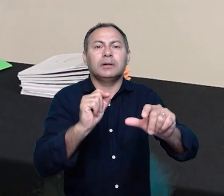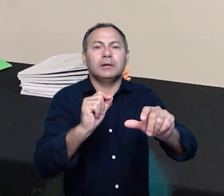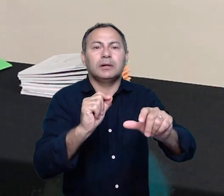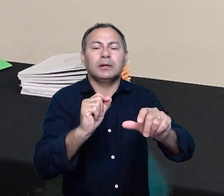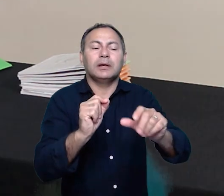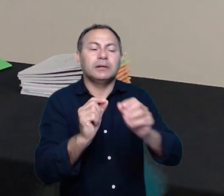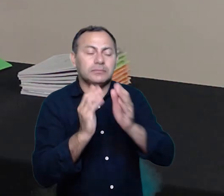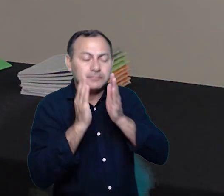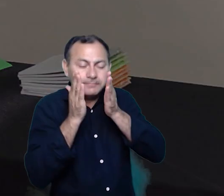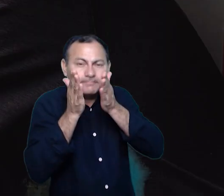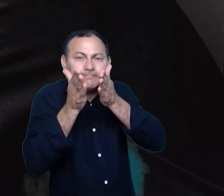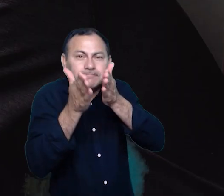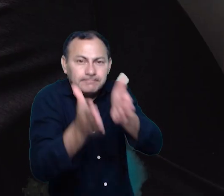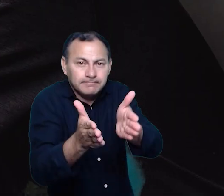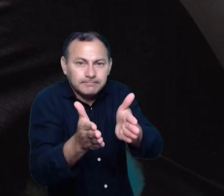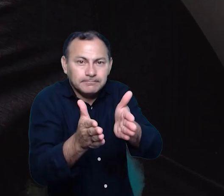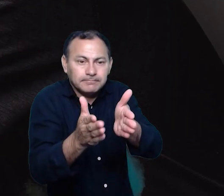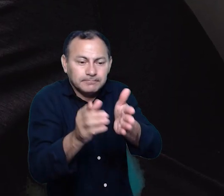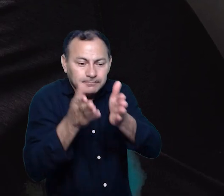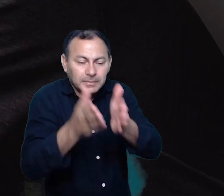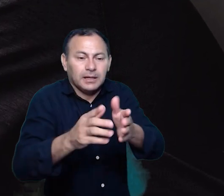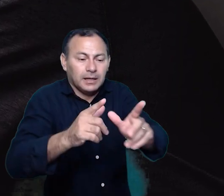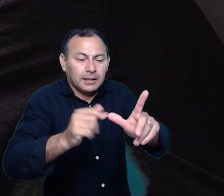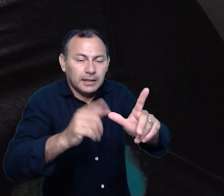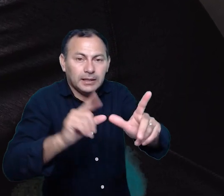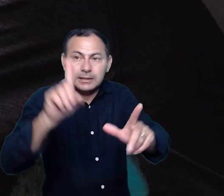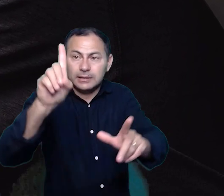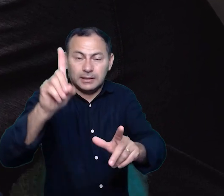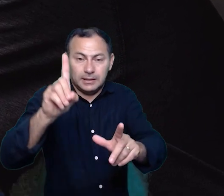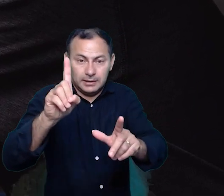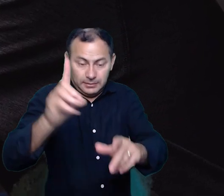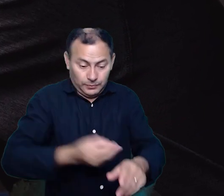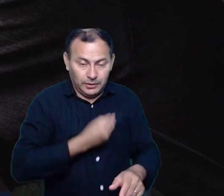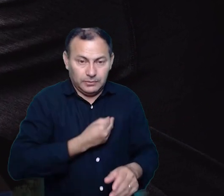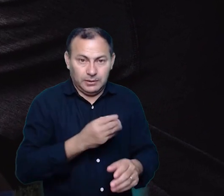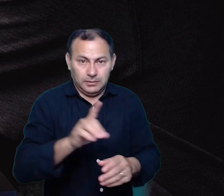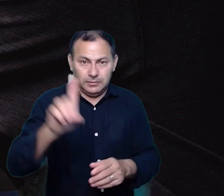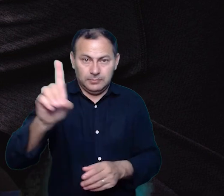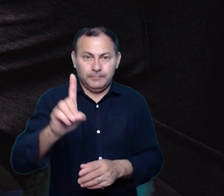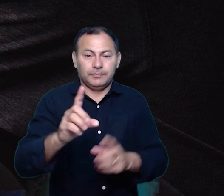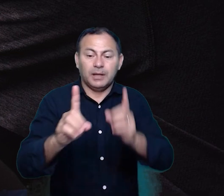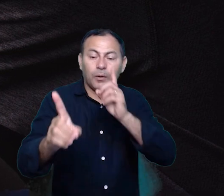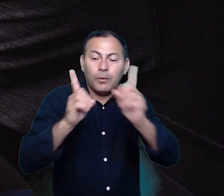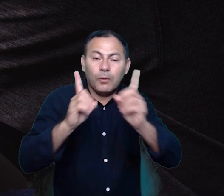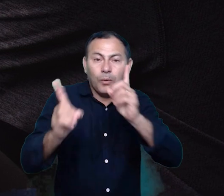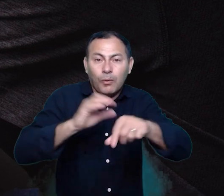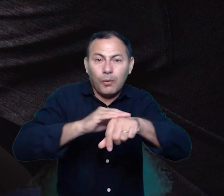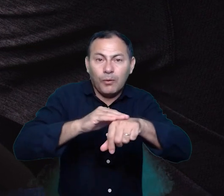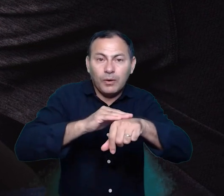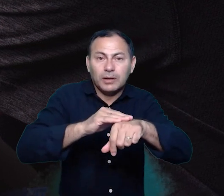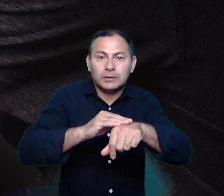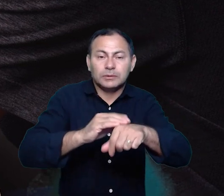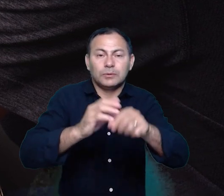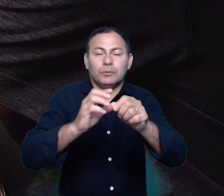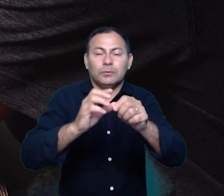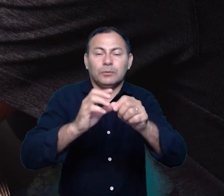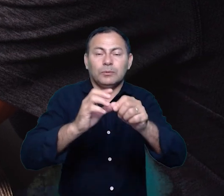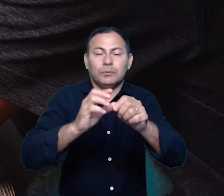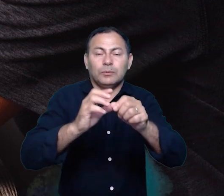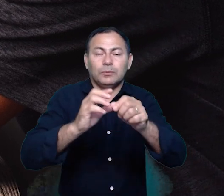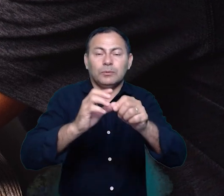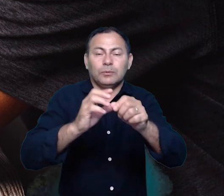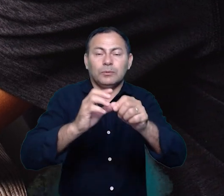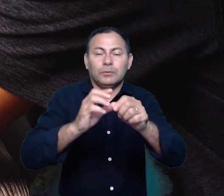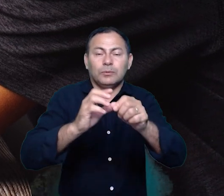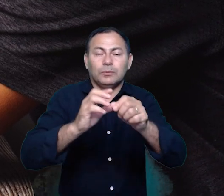e quem se volta para esta letra viva, dialoga com o